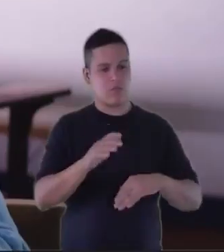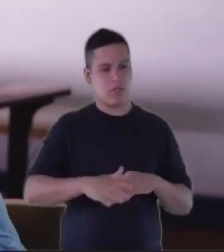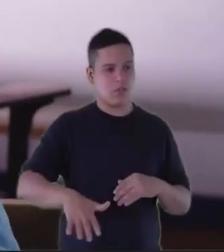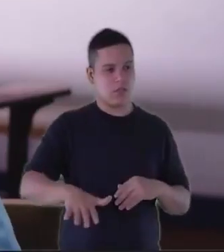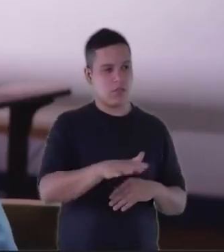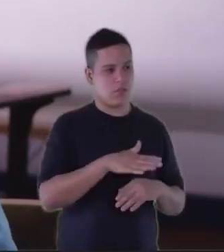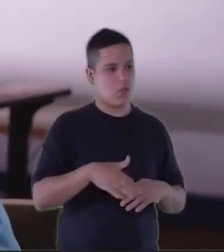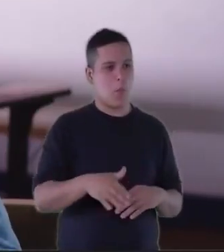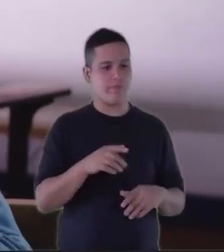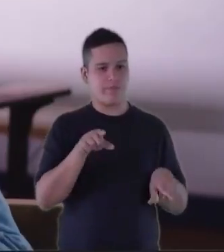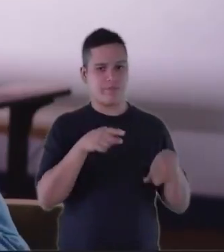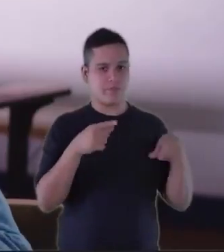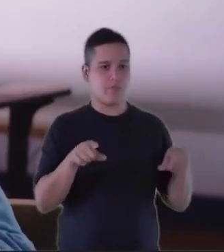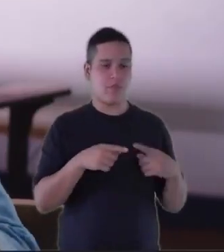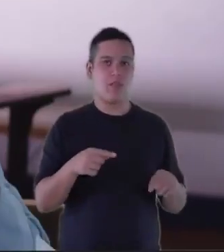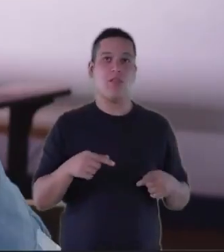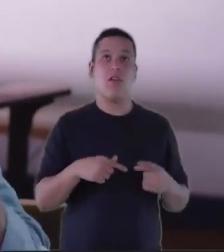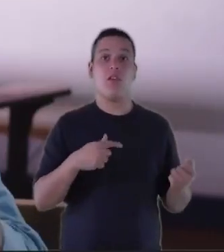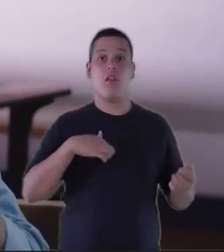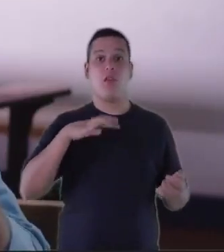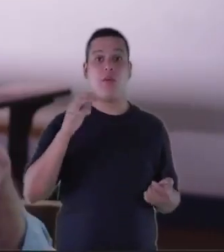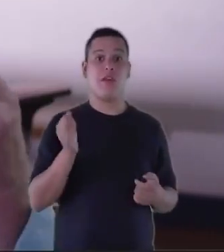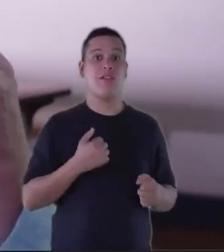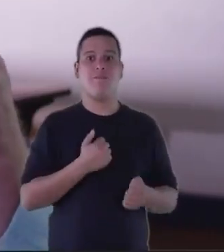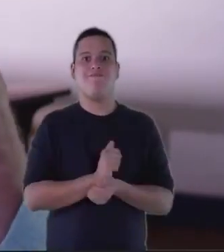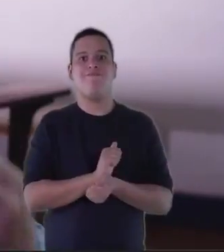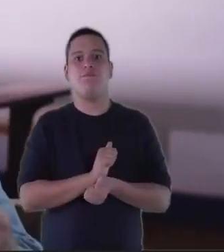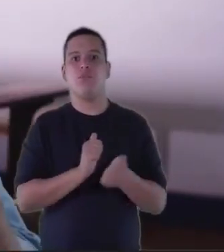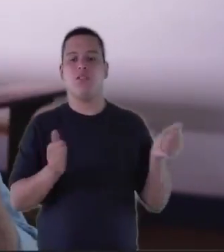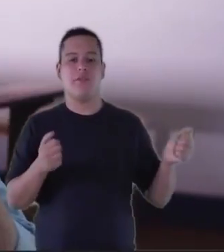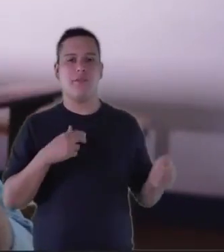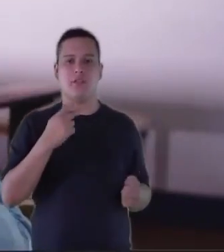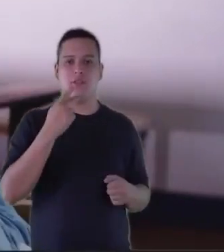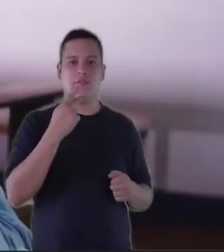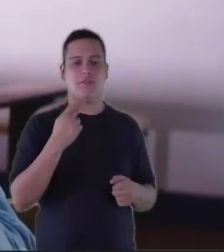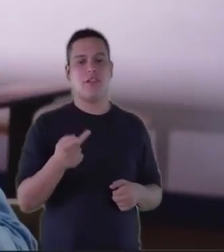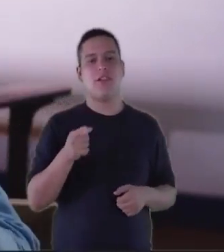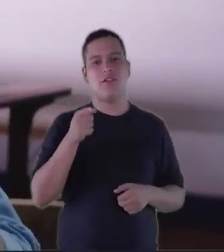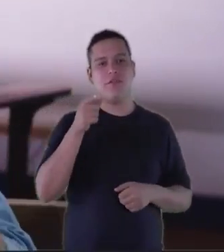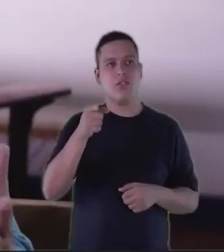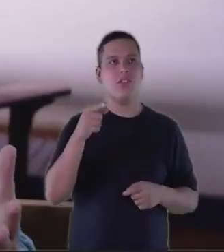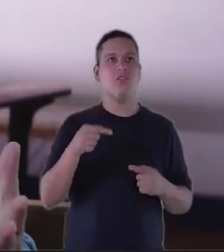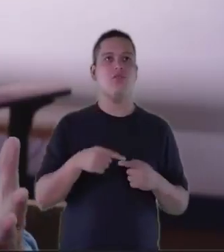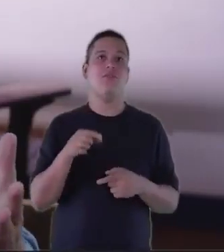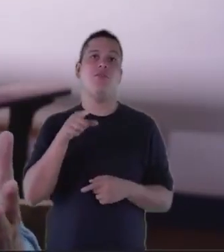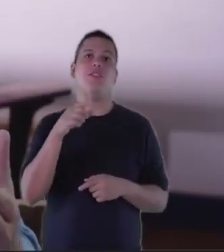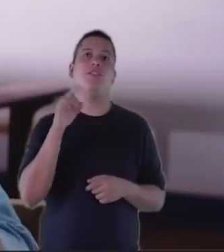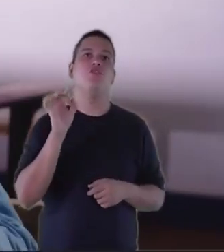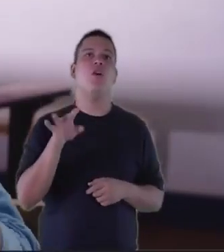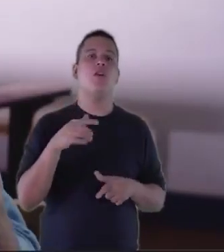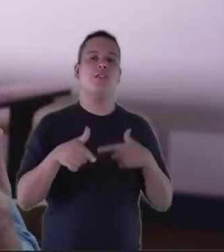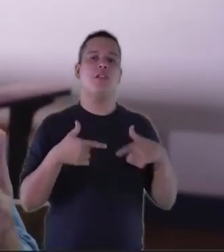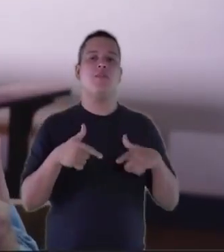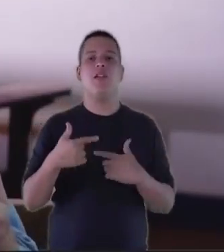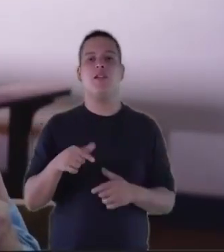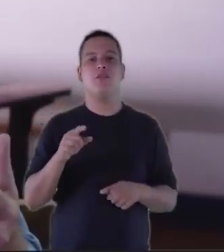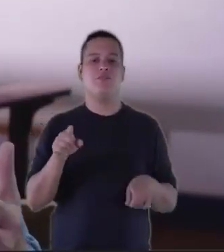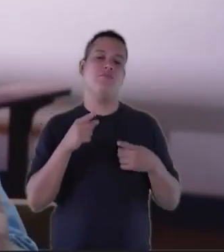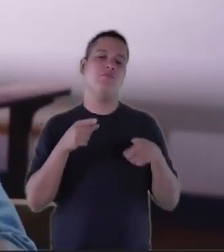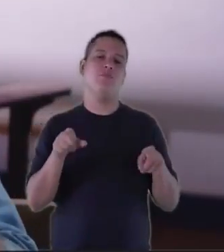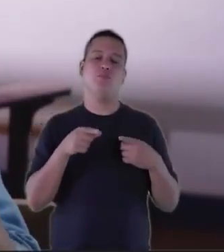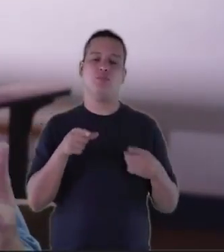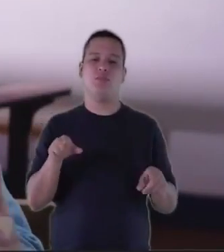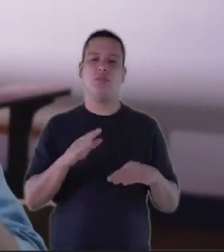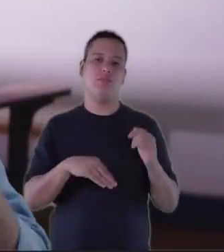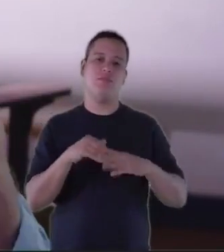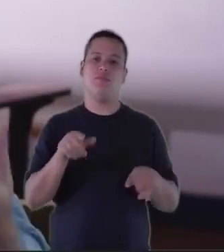é impossível apresentar o Tony como músico apenas. Não é, Malu? Não tem mais. Com certeza.